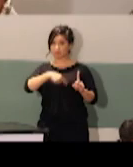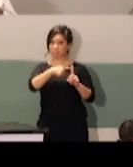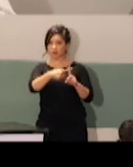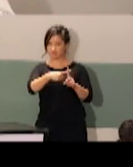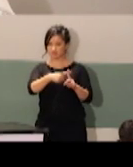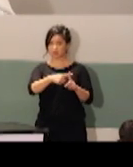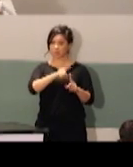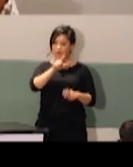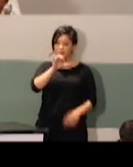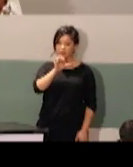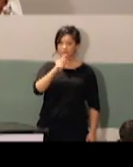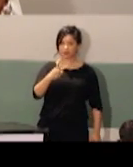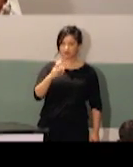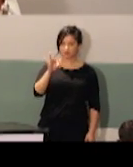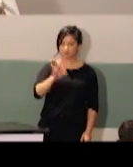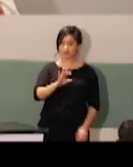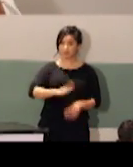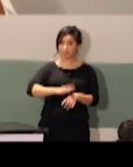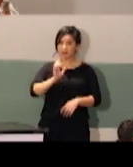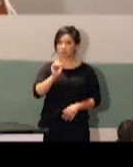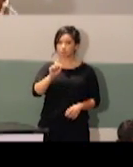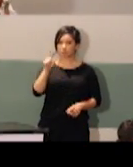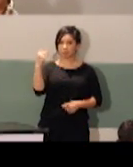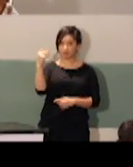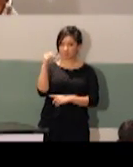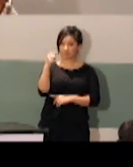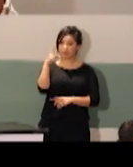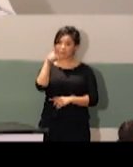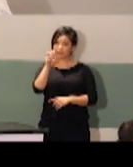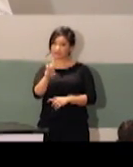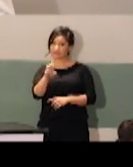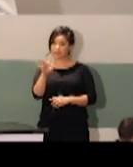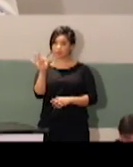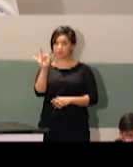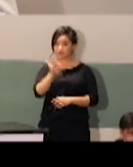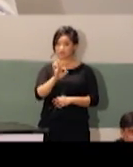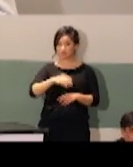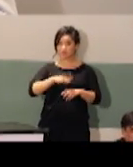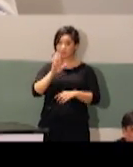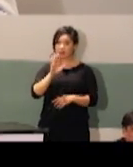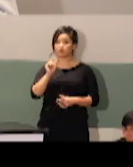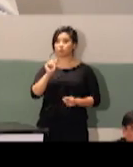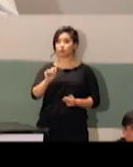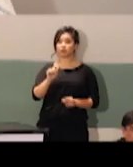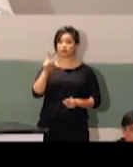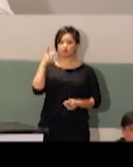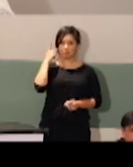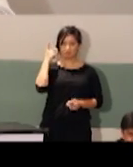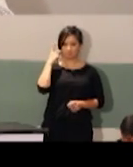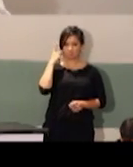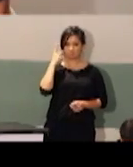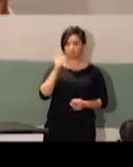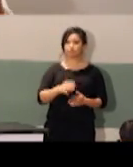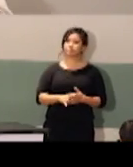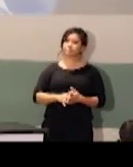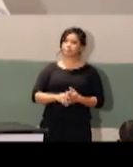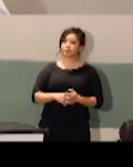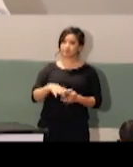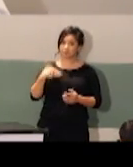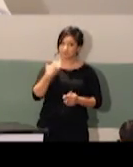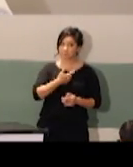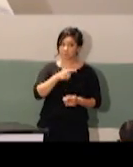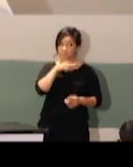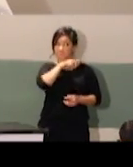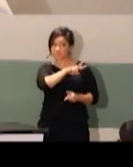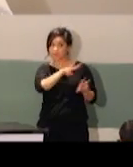92,6% maior que a de Porto Alegre, 15% maior que a região metropolitana de São Paulo. A gente anda pelas